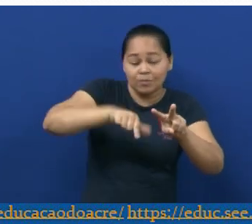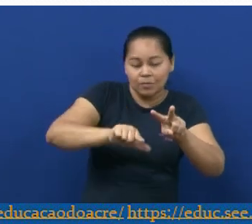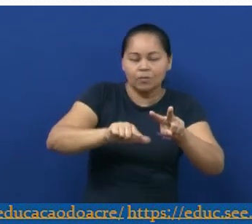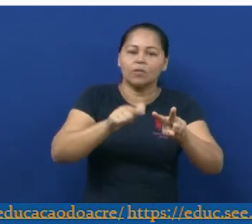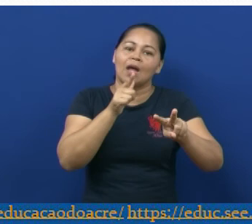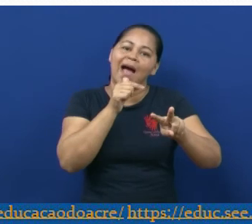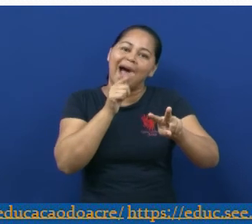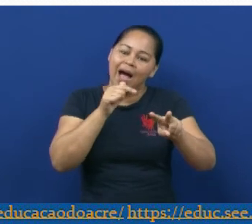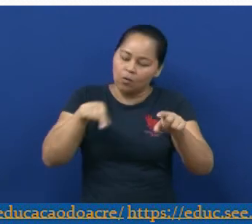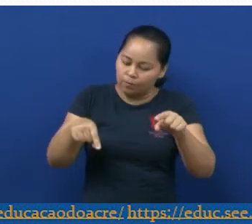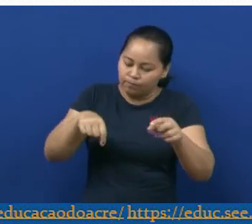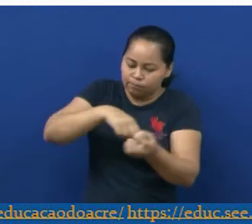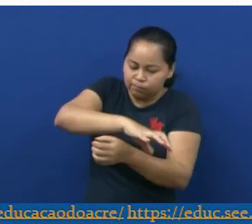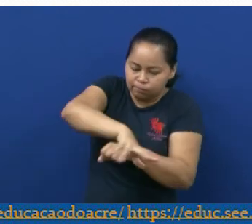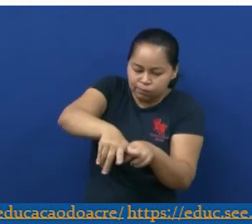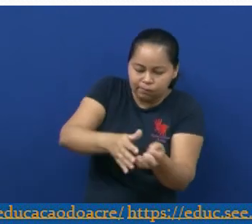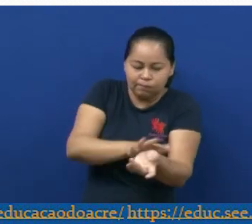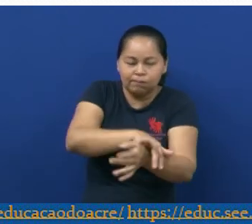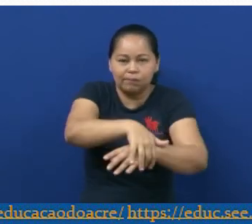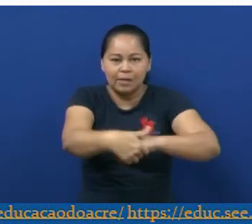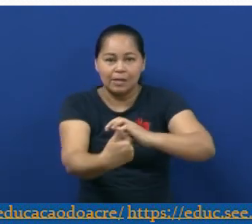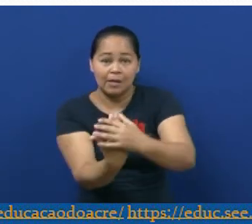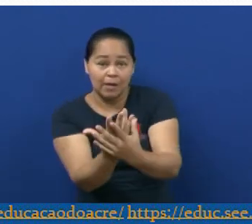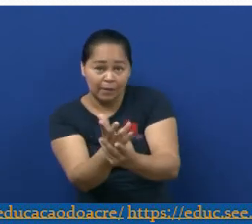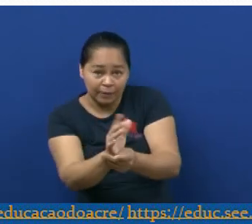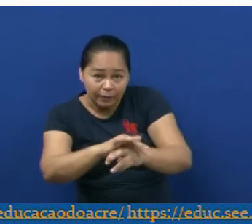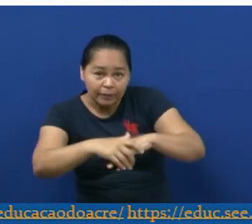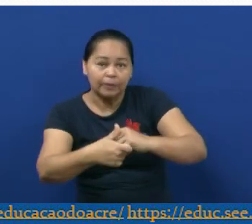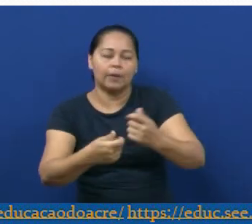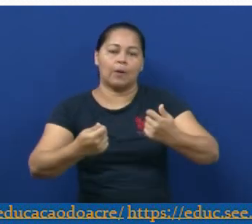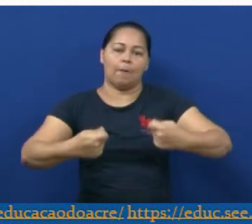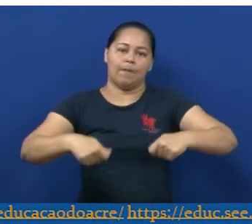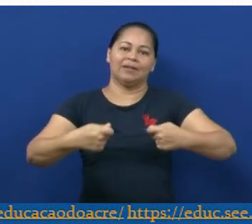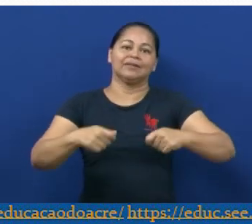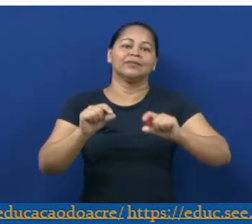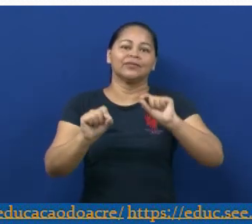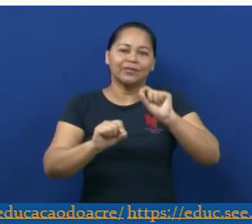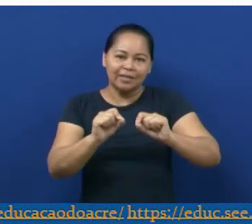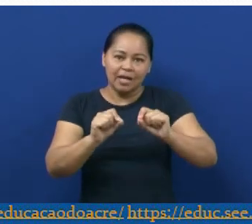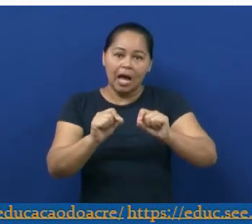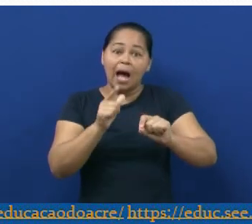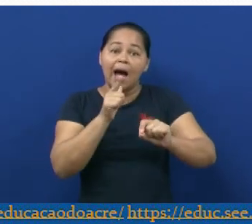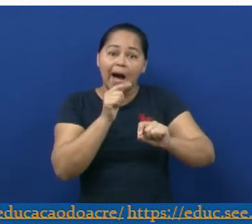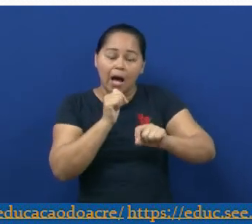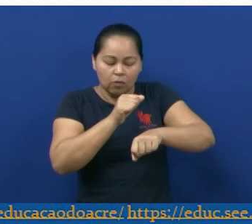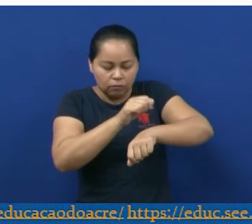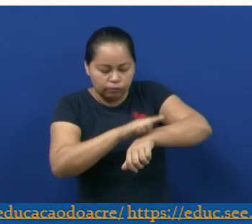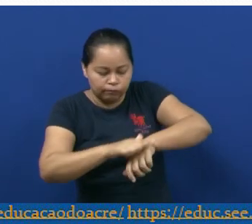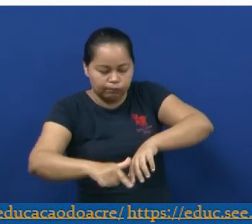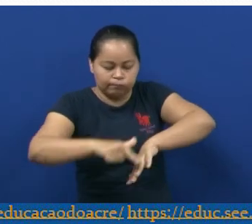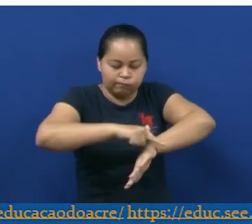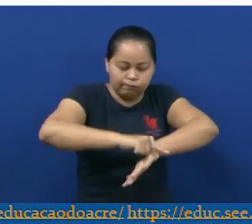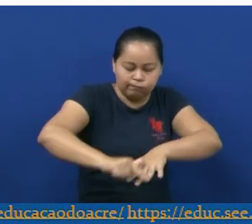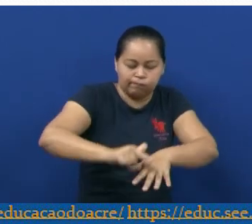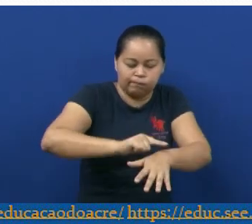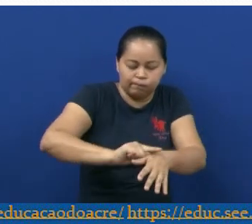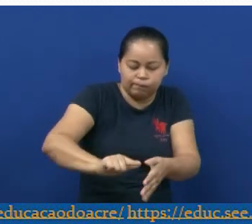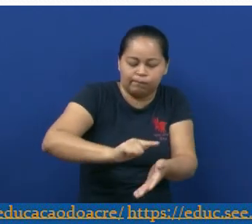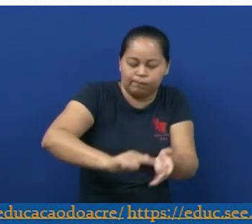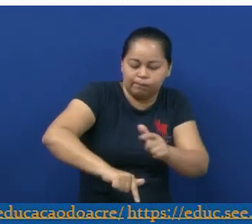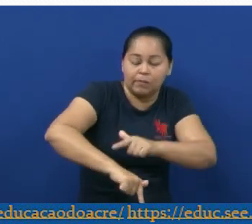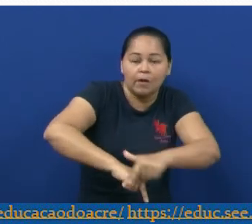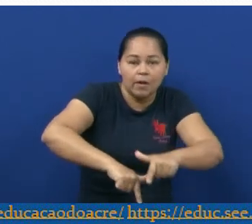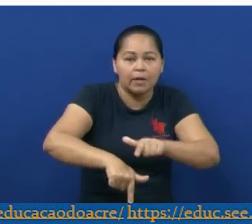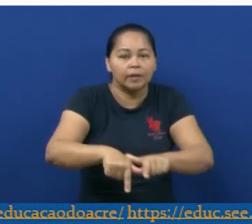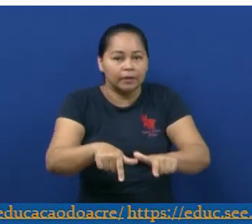com a água. Então, à medida em que eu vou lavando as mãos, a água vai arrastando essa molécula de sabão e